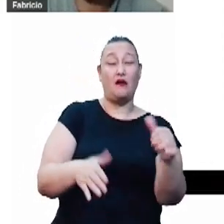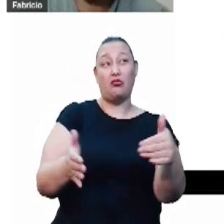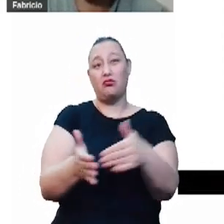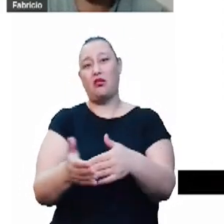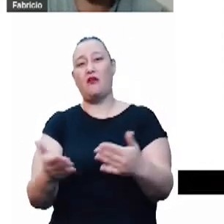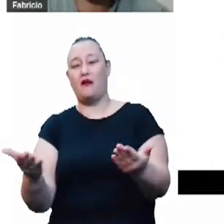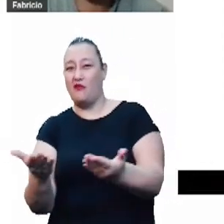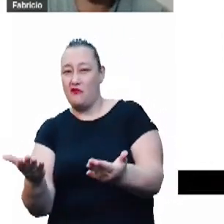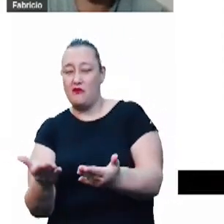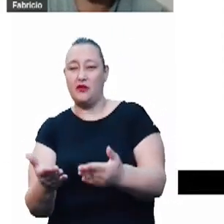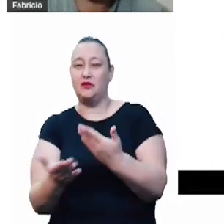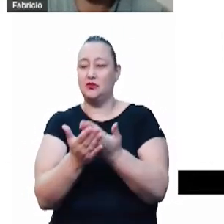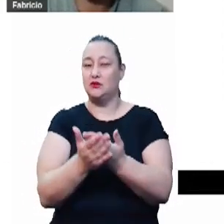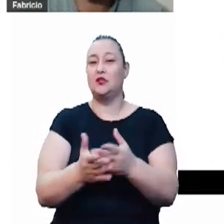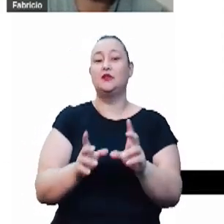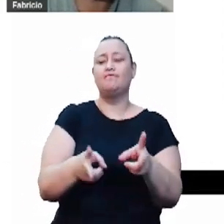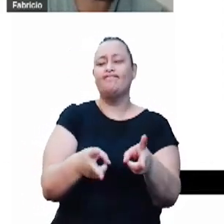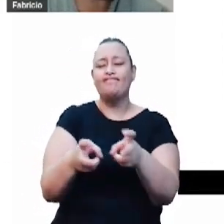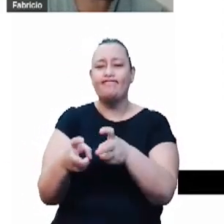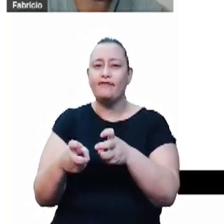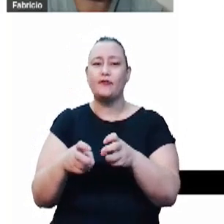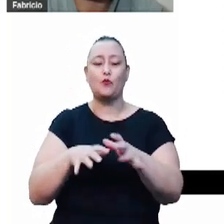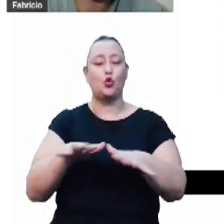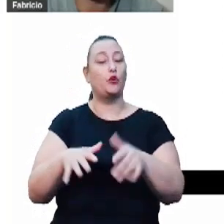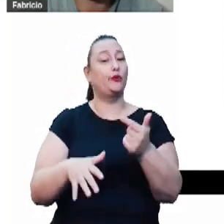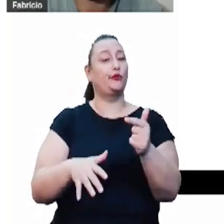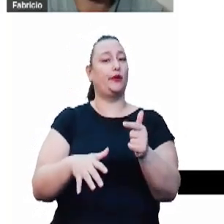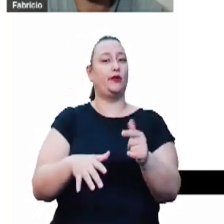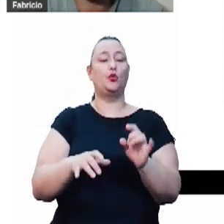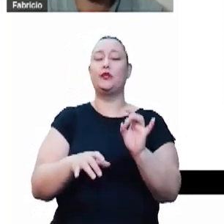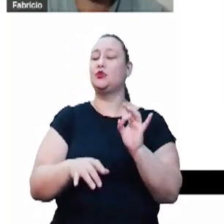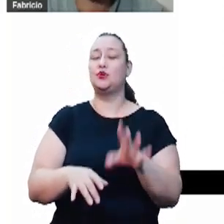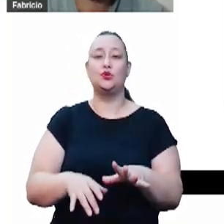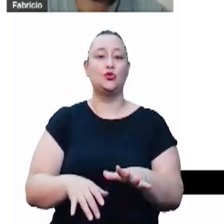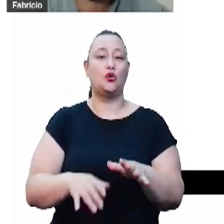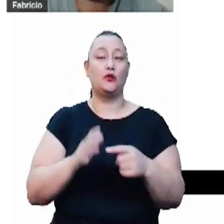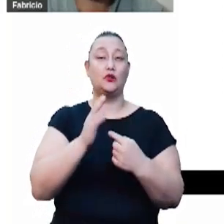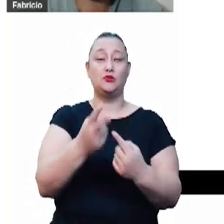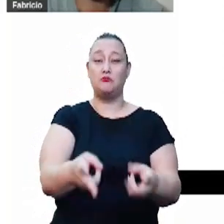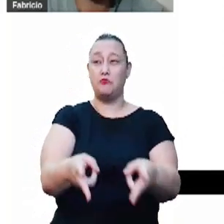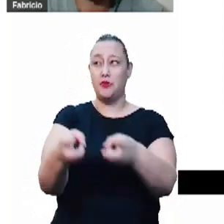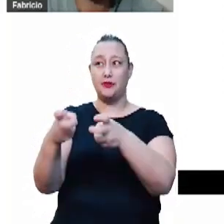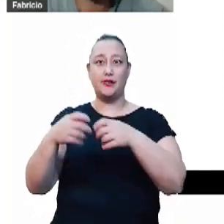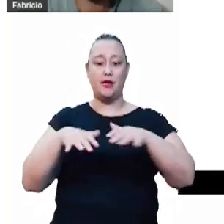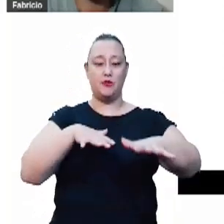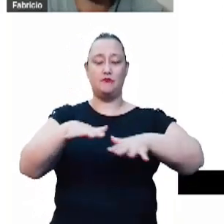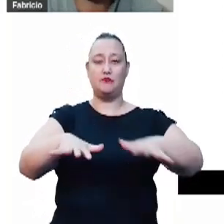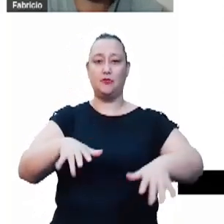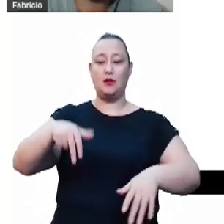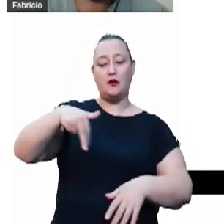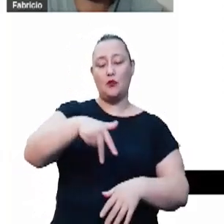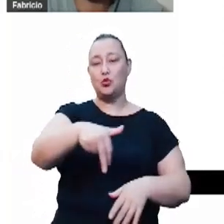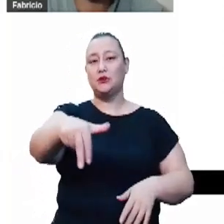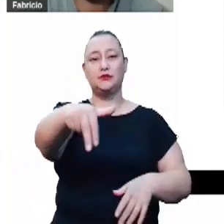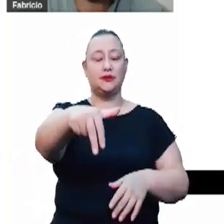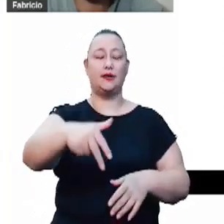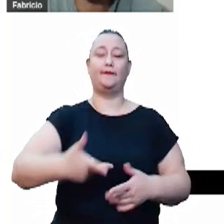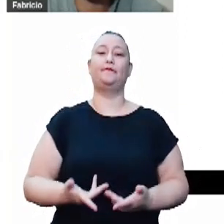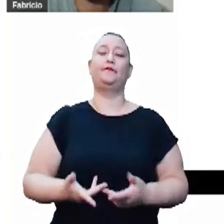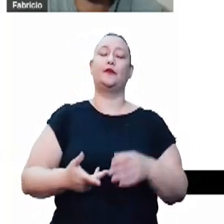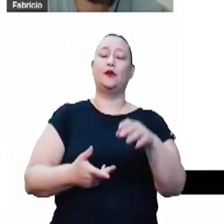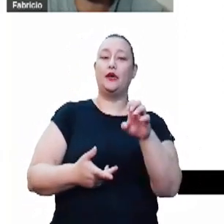mais estudado isso, são os sintomas não motores, ou seja, não são aqueles relacionados diretamente com a espasticidade,